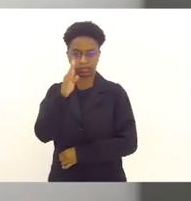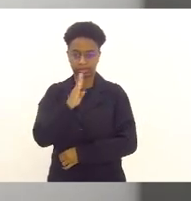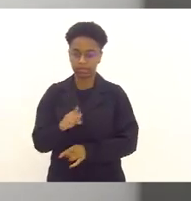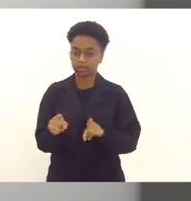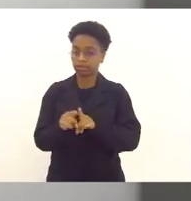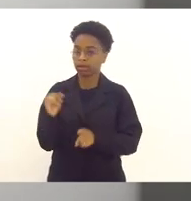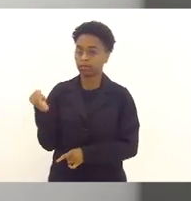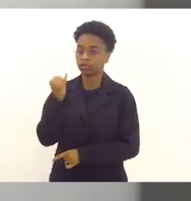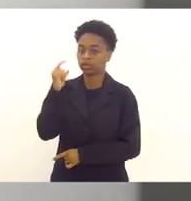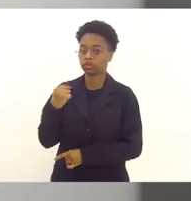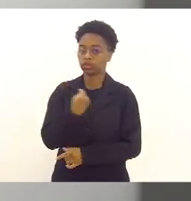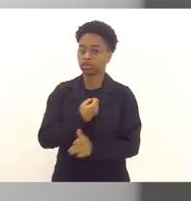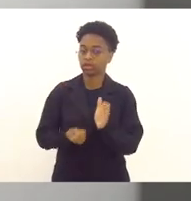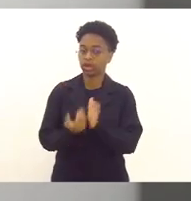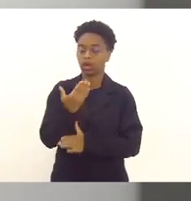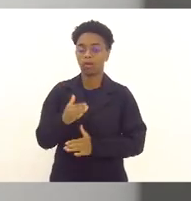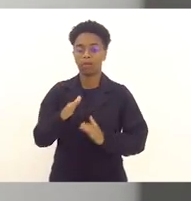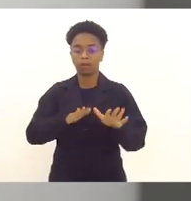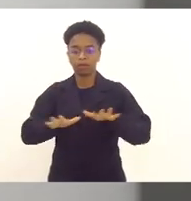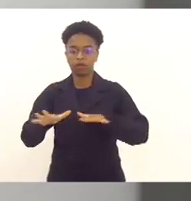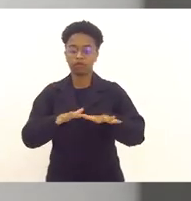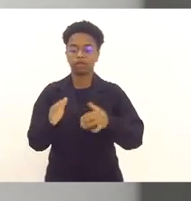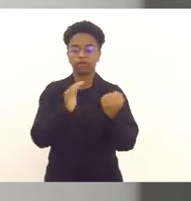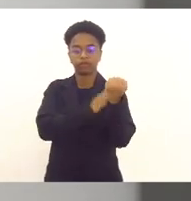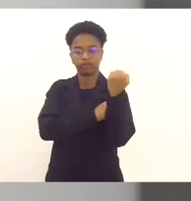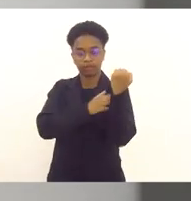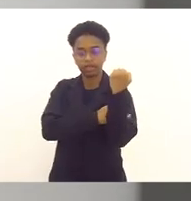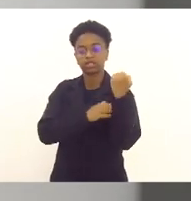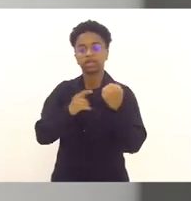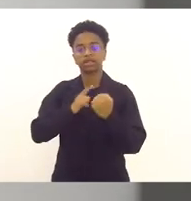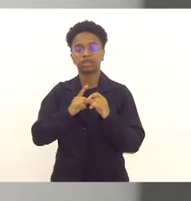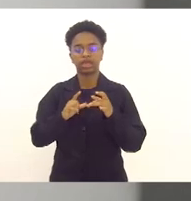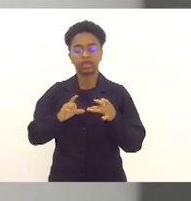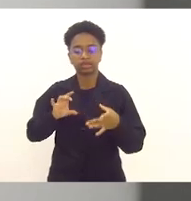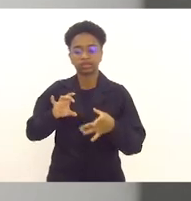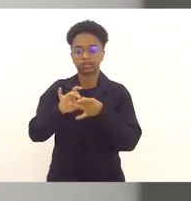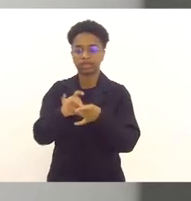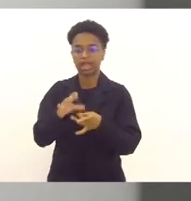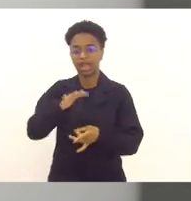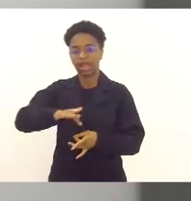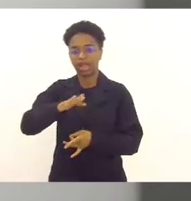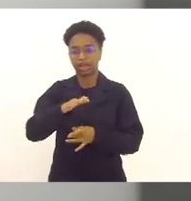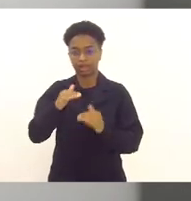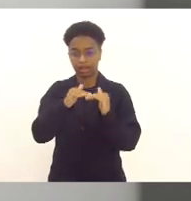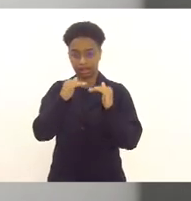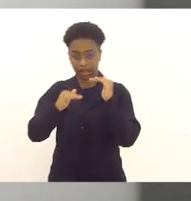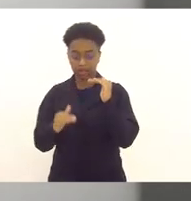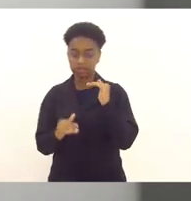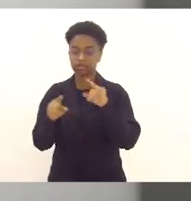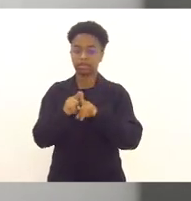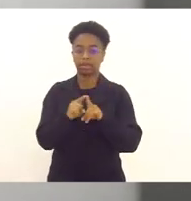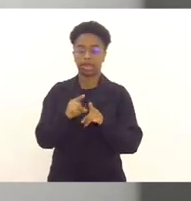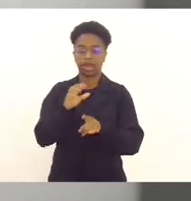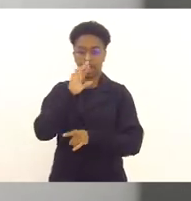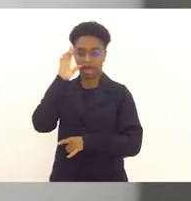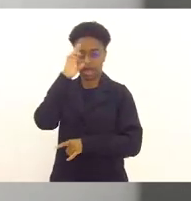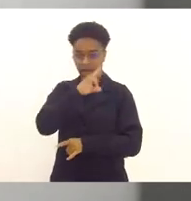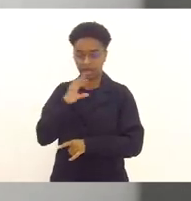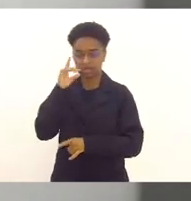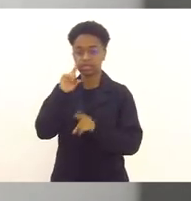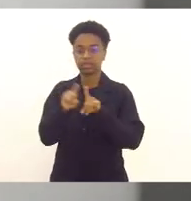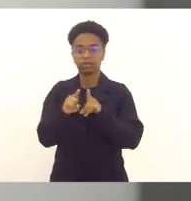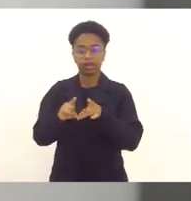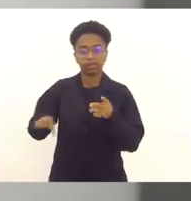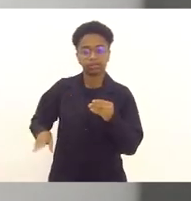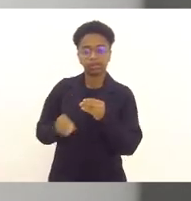a gente construir um movimento feminista que tem um recorte de classe e raça que também inclui as mulheres com deficiência que também